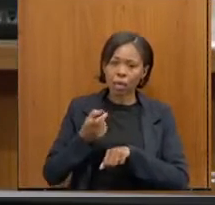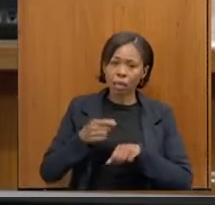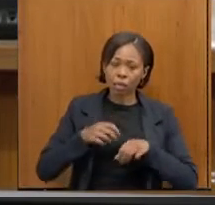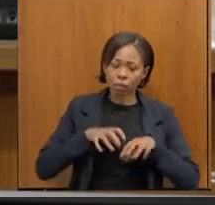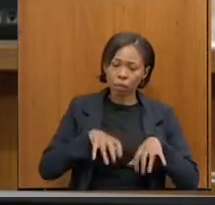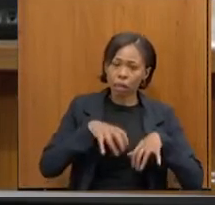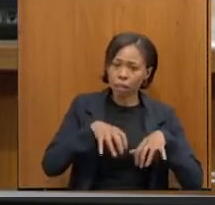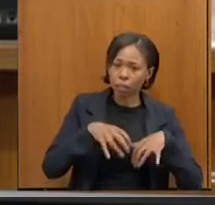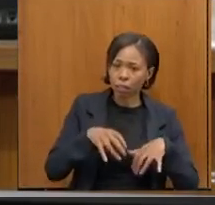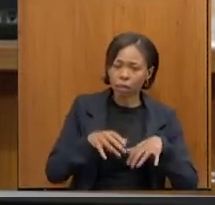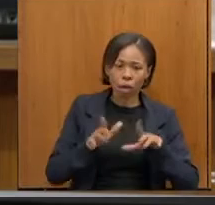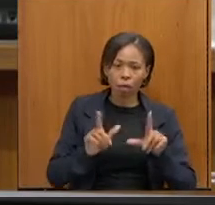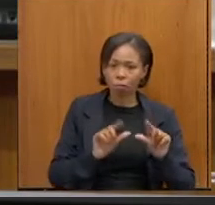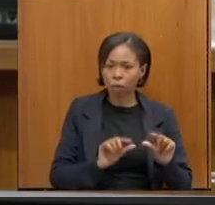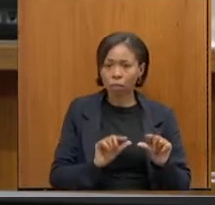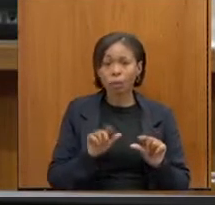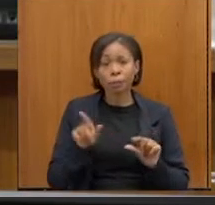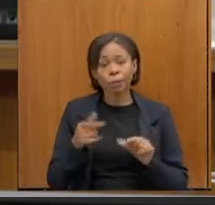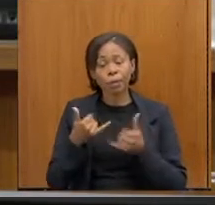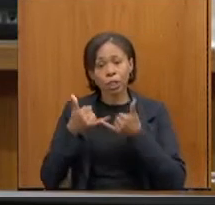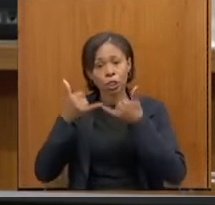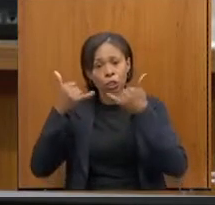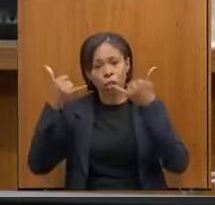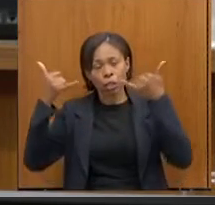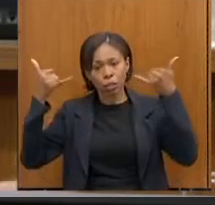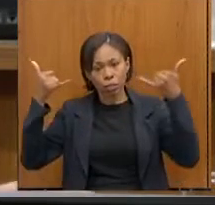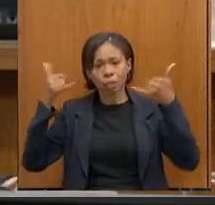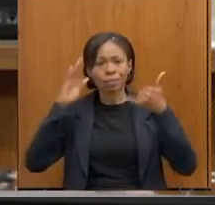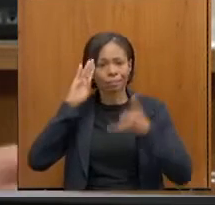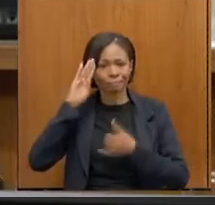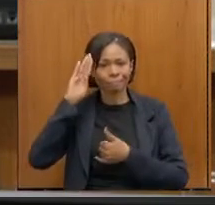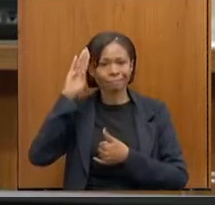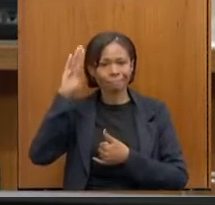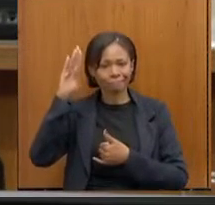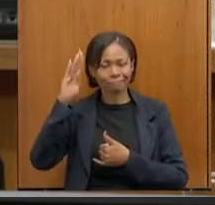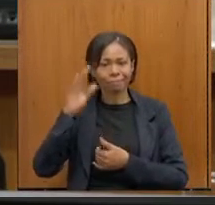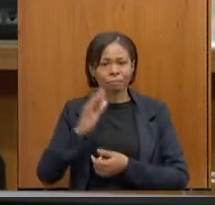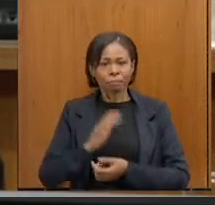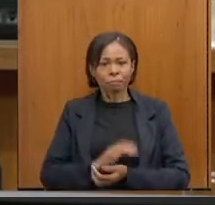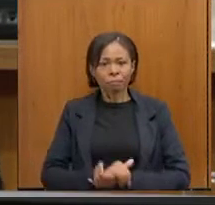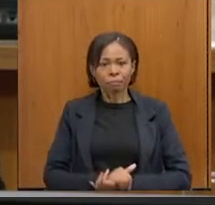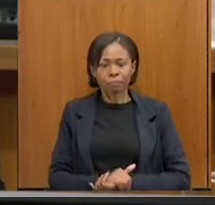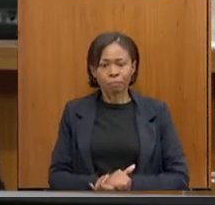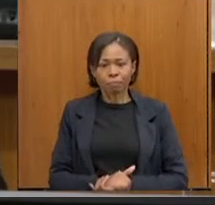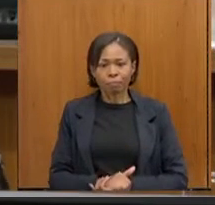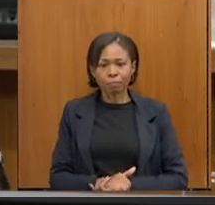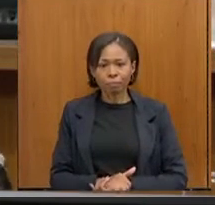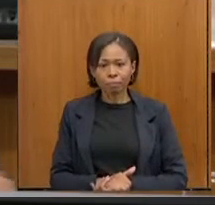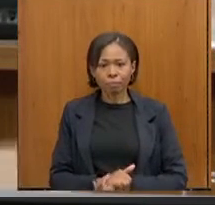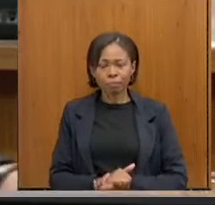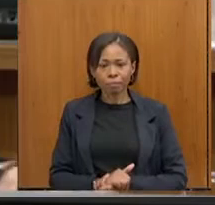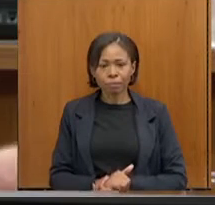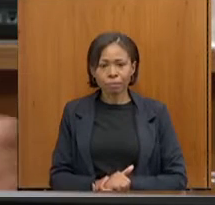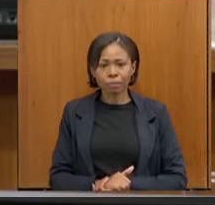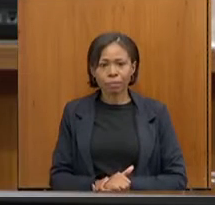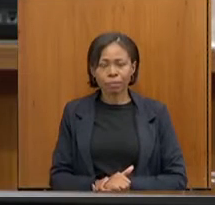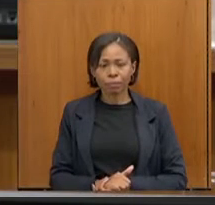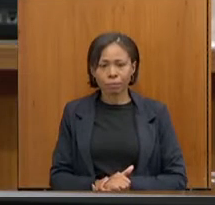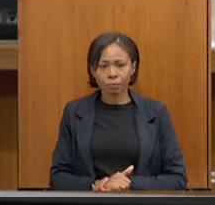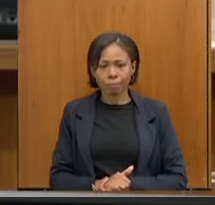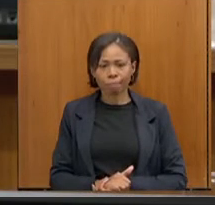energia fotovoltaica está com ocupando esse protagonismo e nós